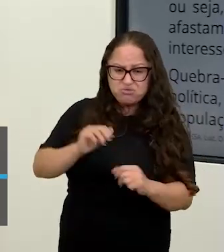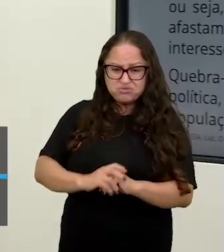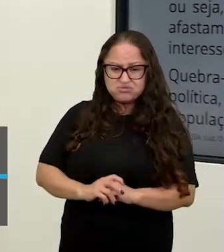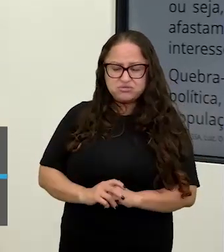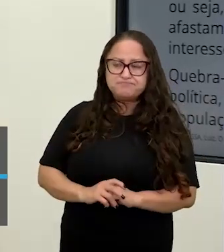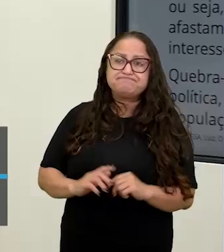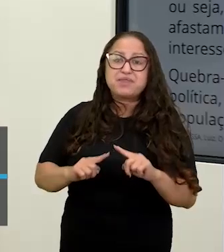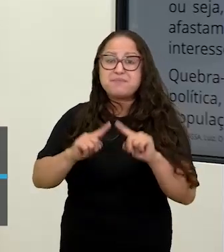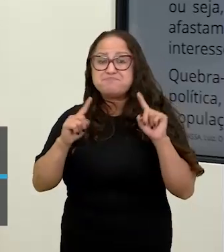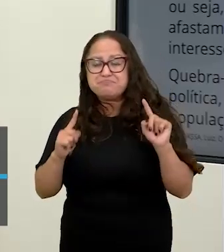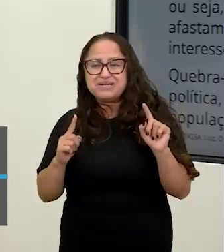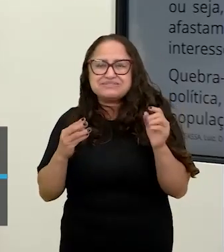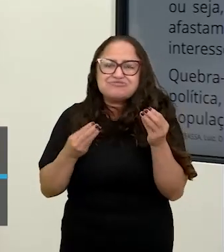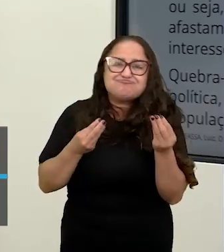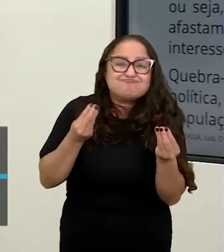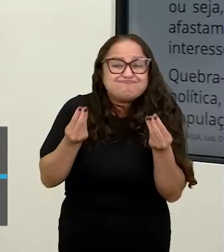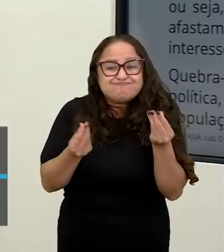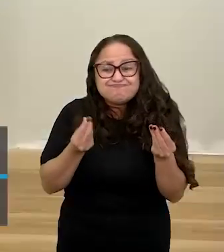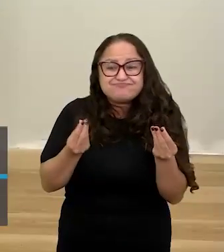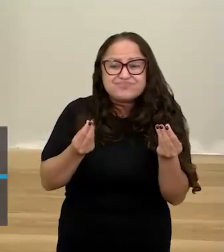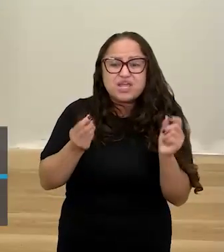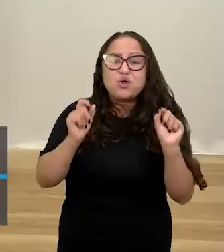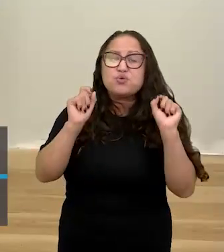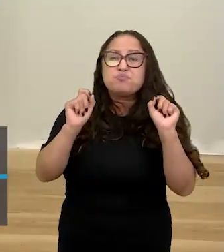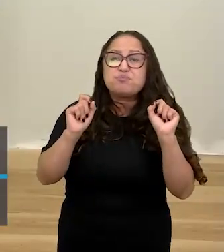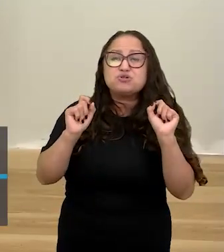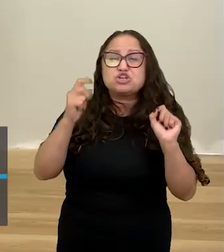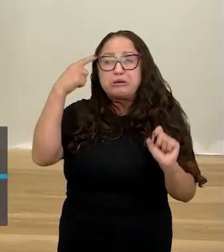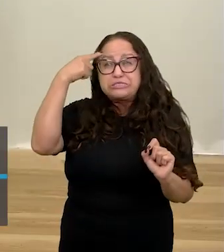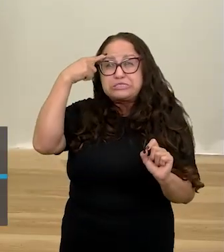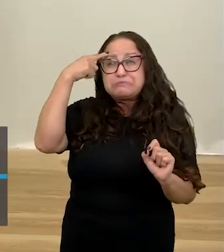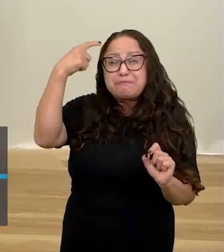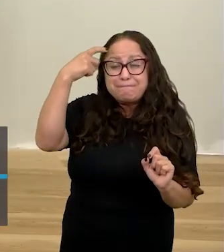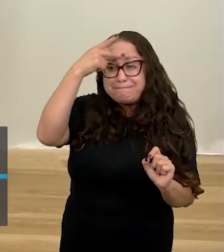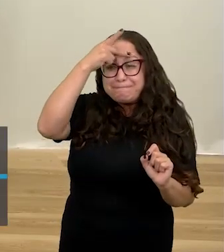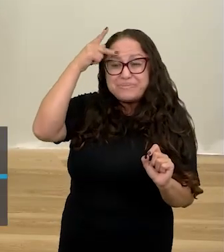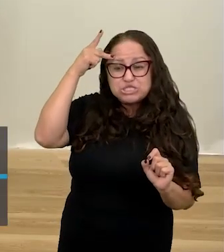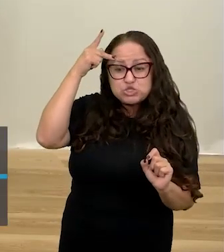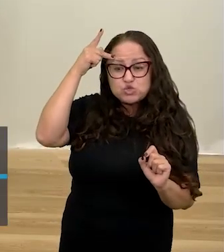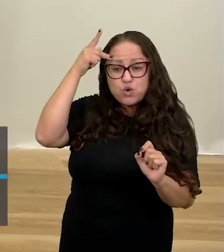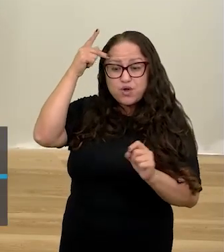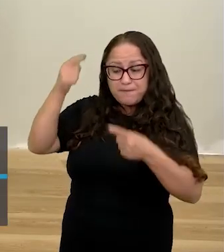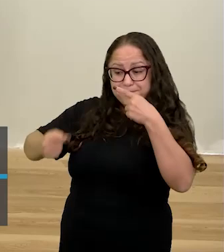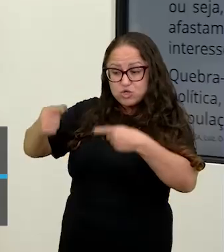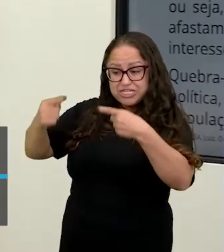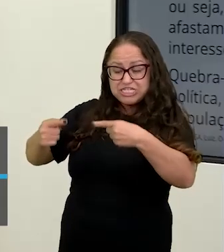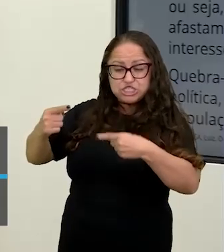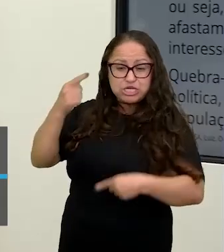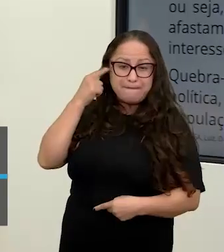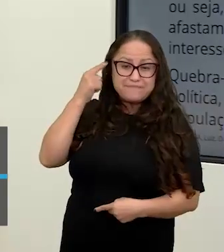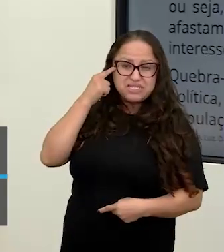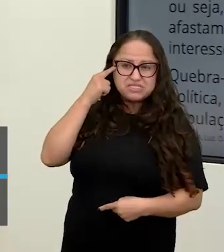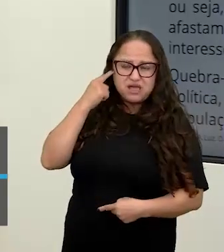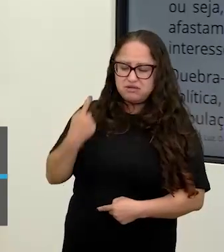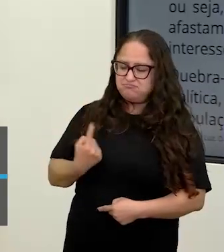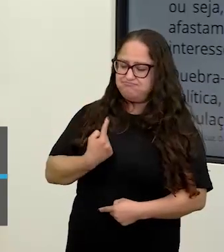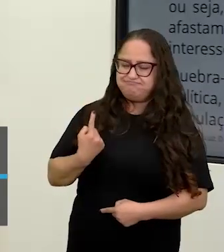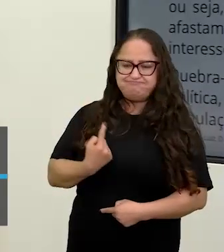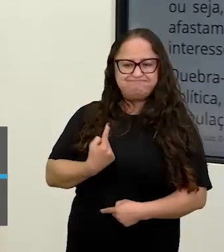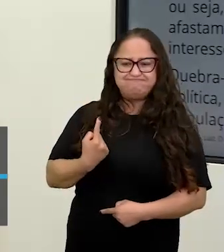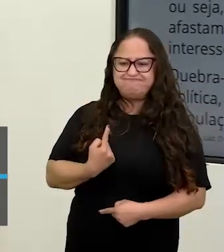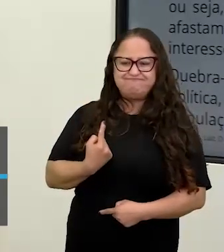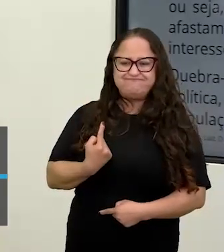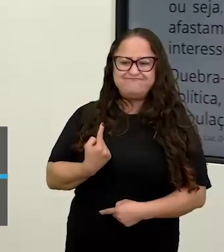muito provável que as pessoas, quando elas vão pensar política, elas vão pensar também do ponto de vista do individualismo,